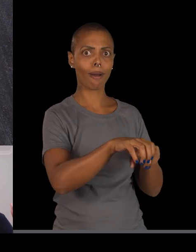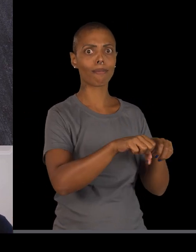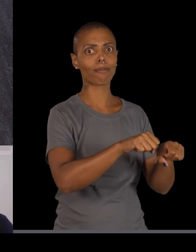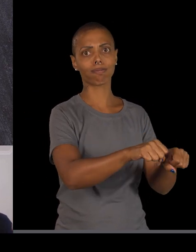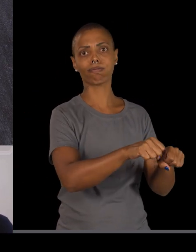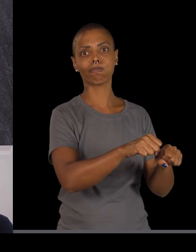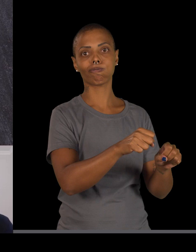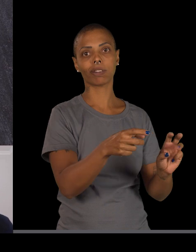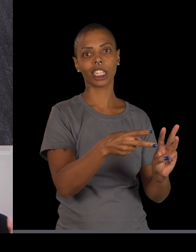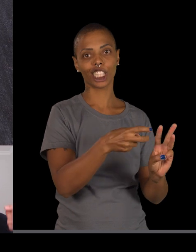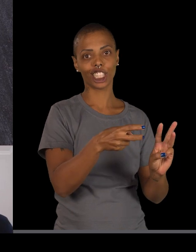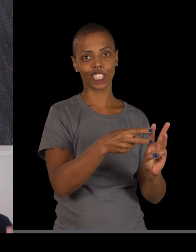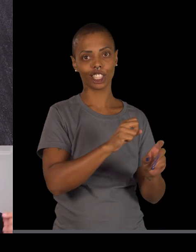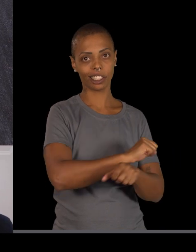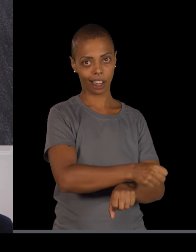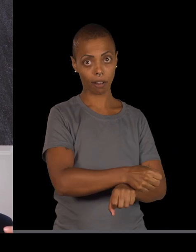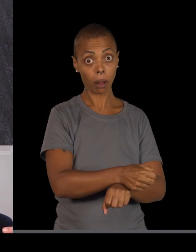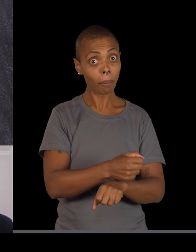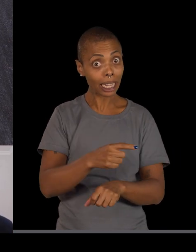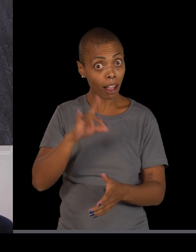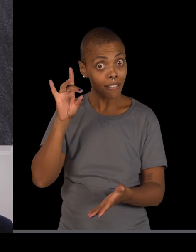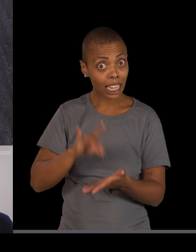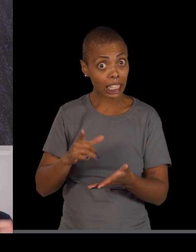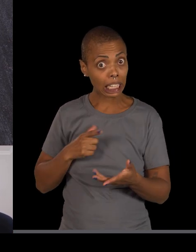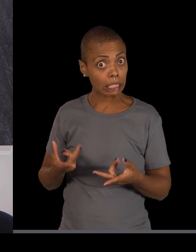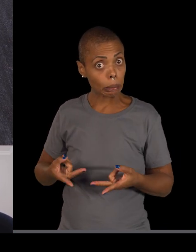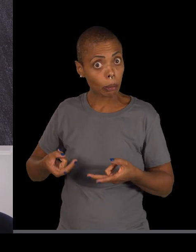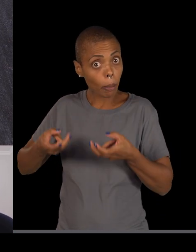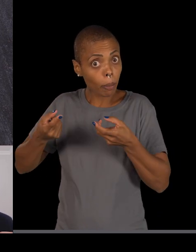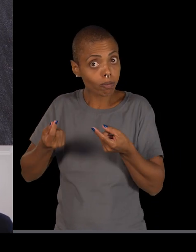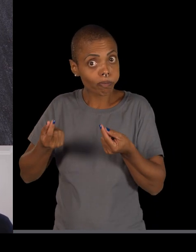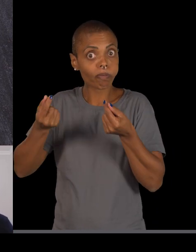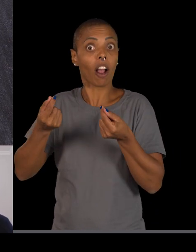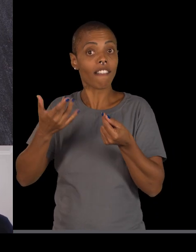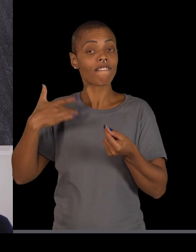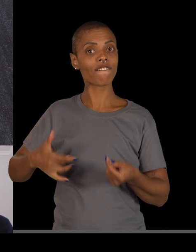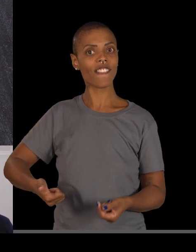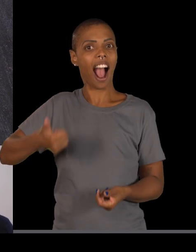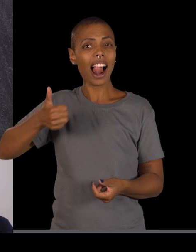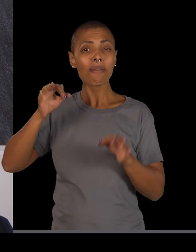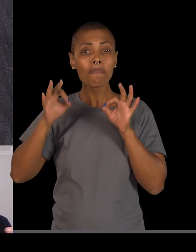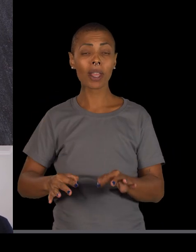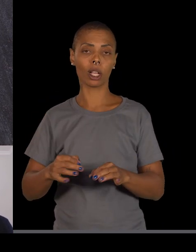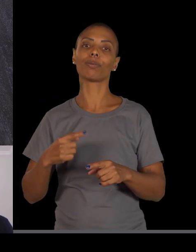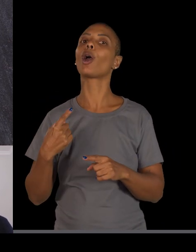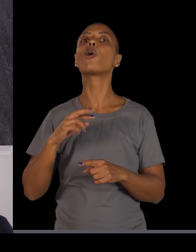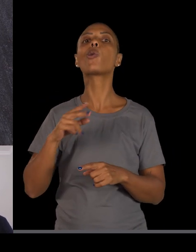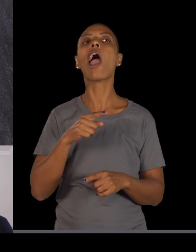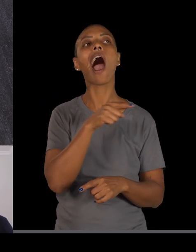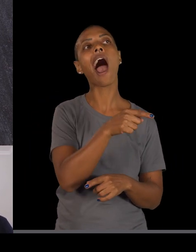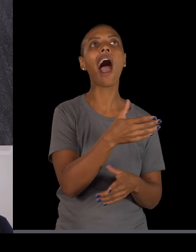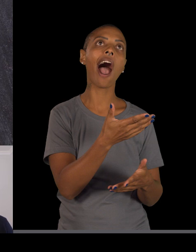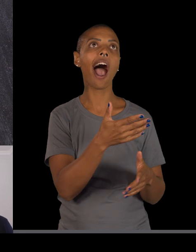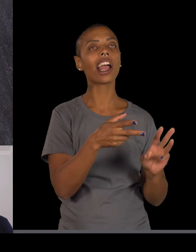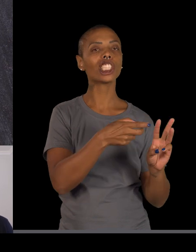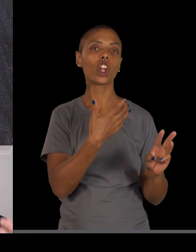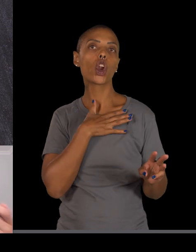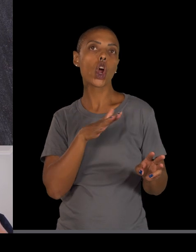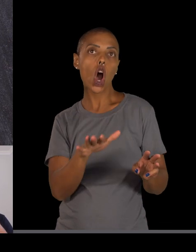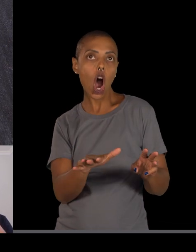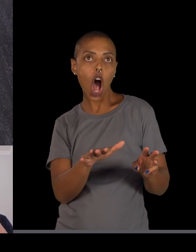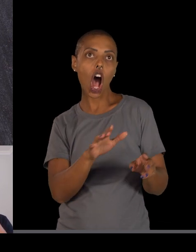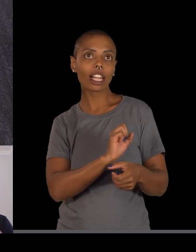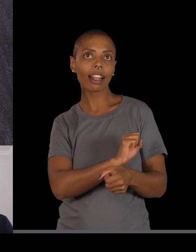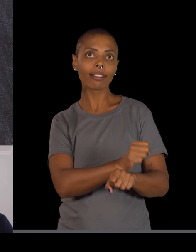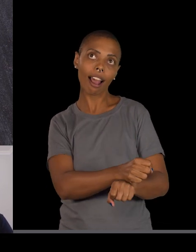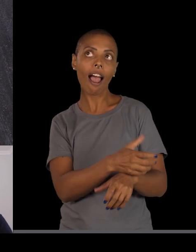põe lucrativo nisso. Era muito lucrativo mesmo. E mais uma vez, não era uma questão de os indígenas não gostam de ser escravizados. O que a